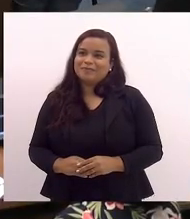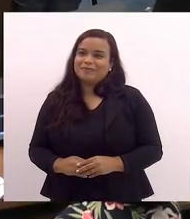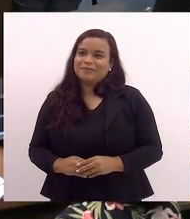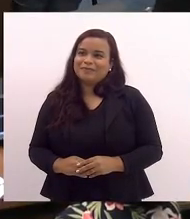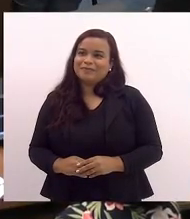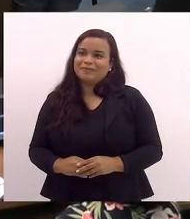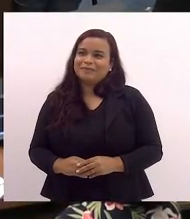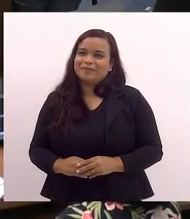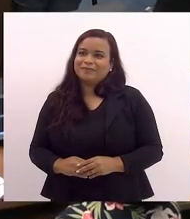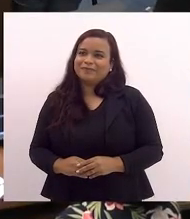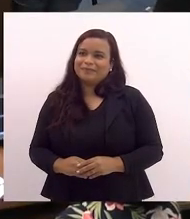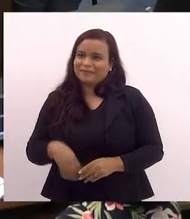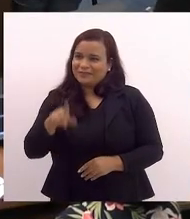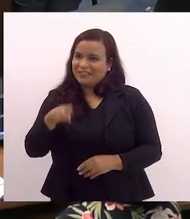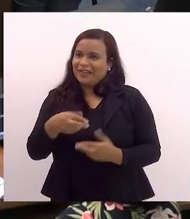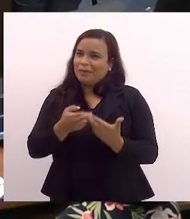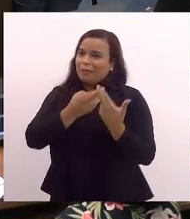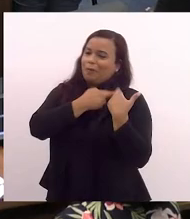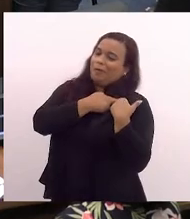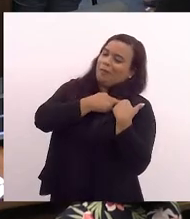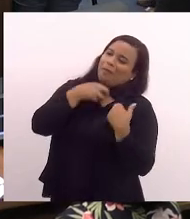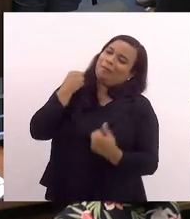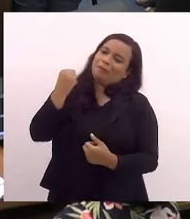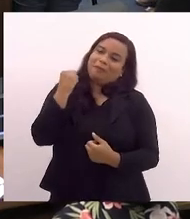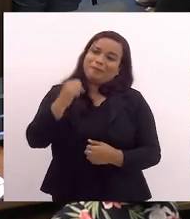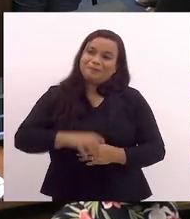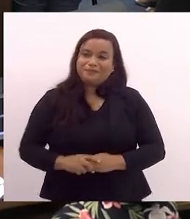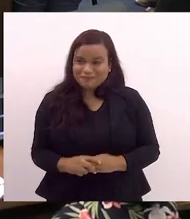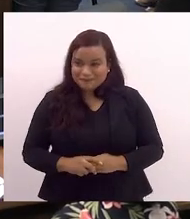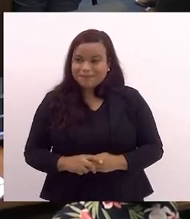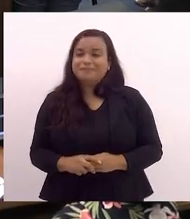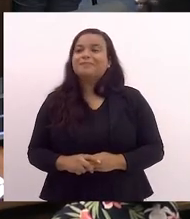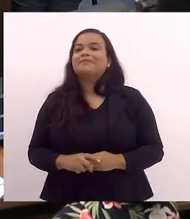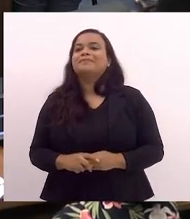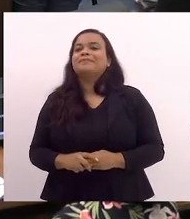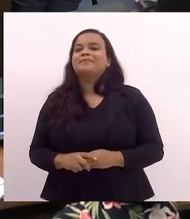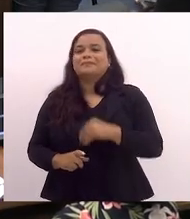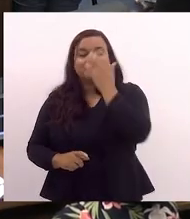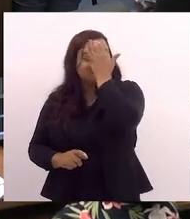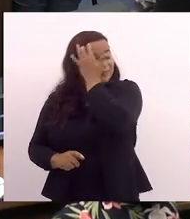que é responsa. Primeiro aqui.